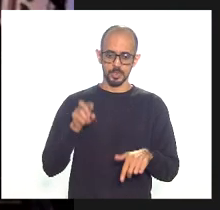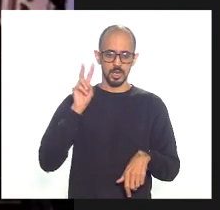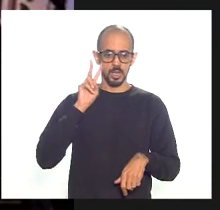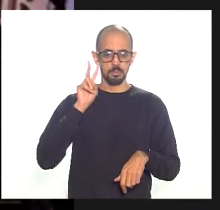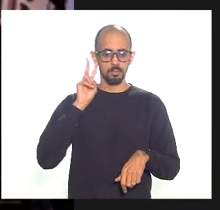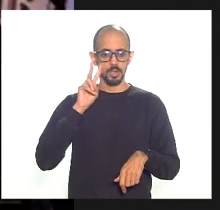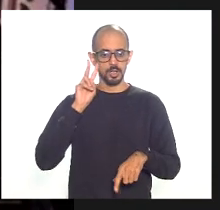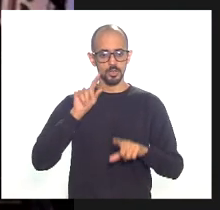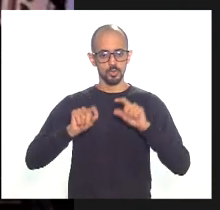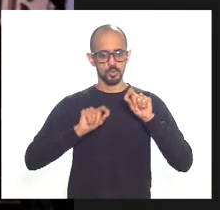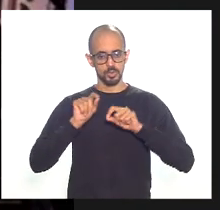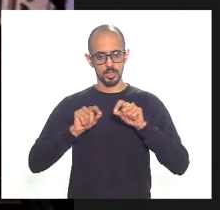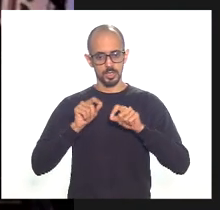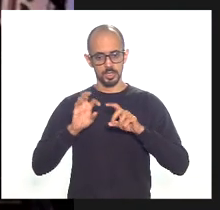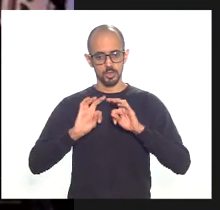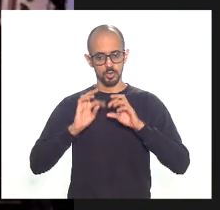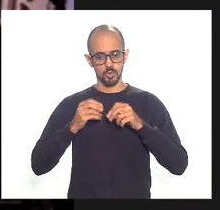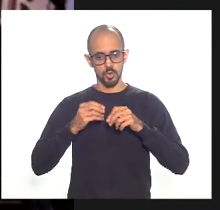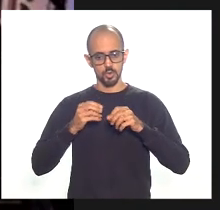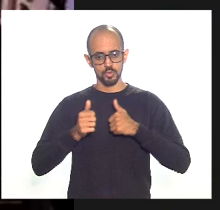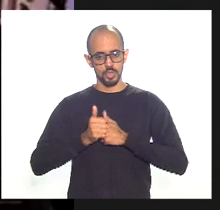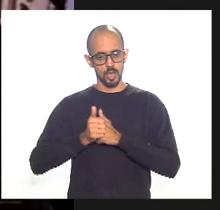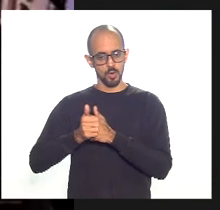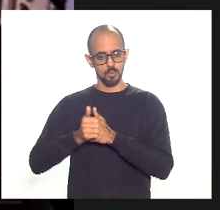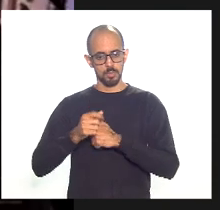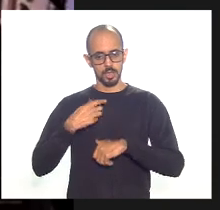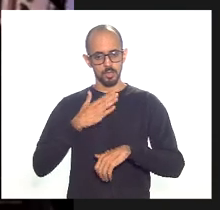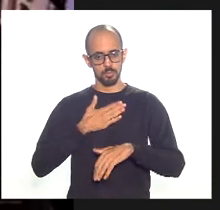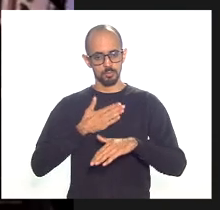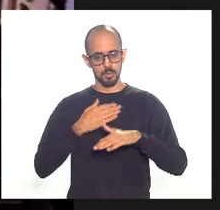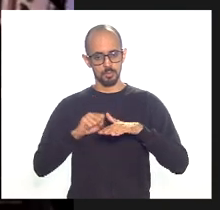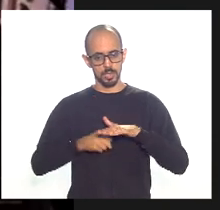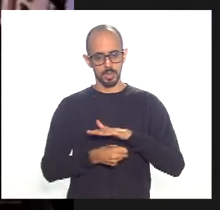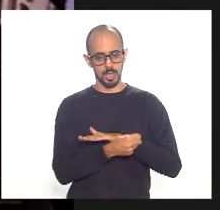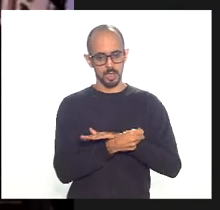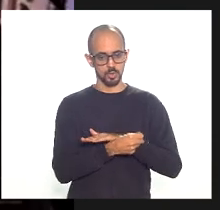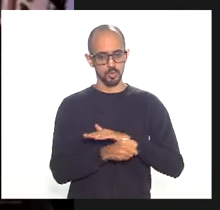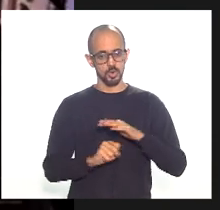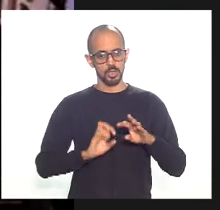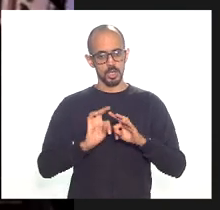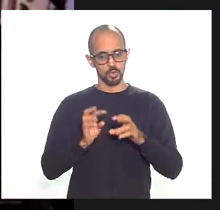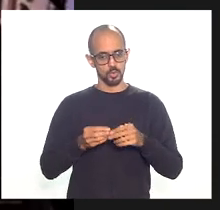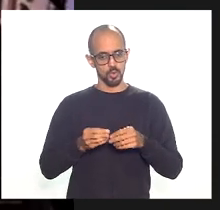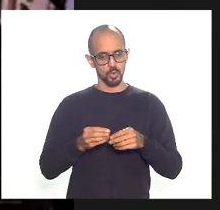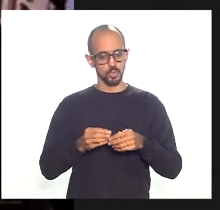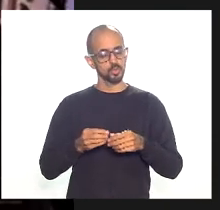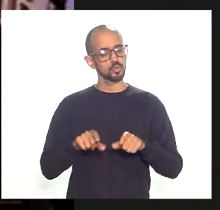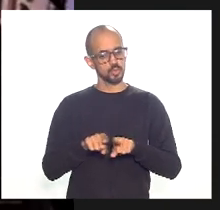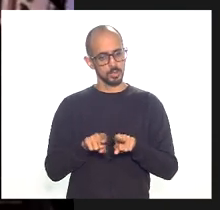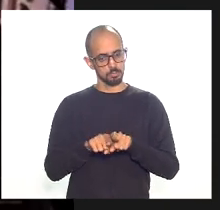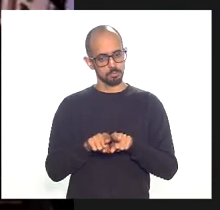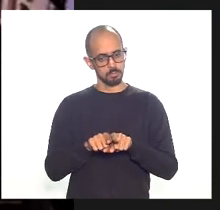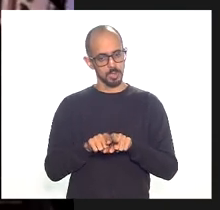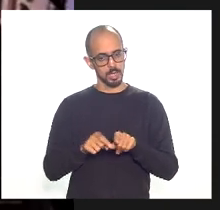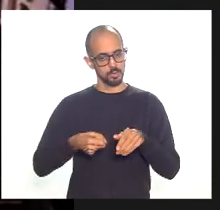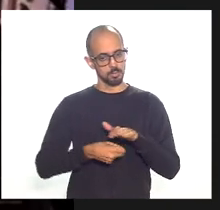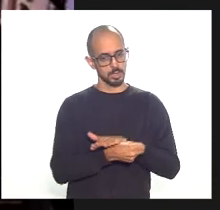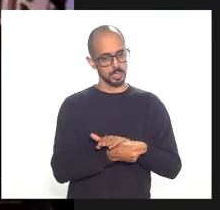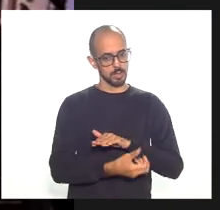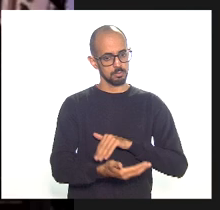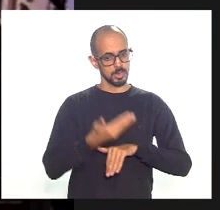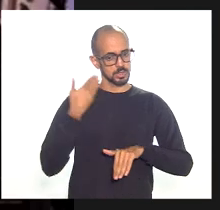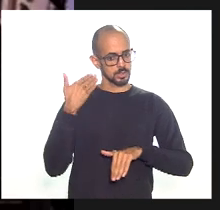aqueles que acompanham o meu mandato, meus colegas que já vêm do mandato passado, sabem que, para mim, a pauta da